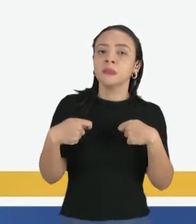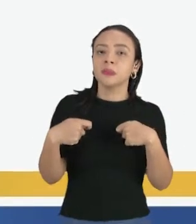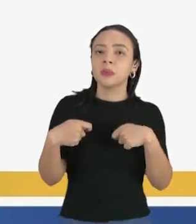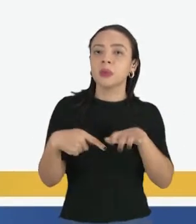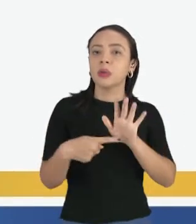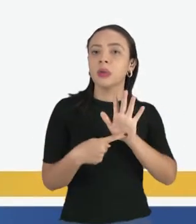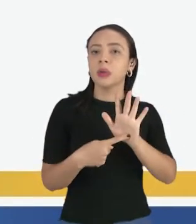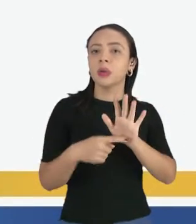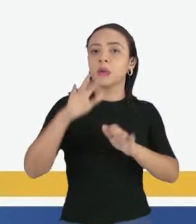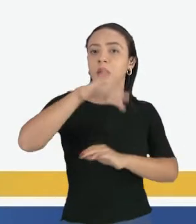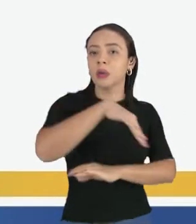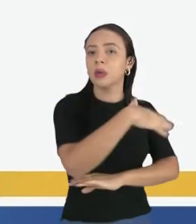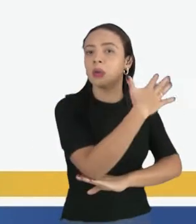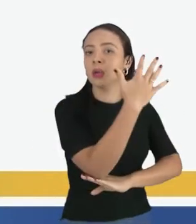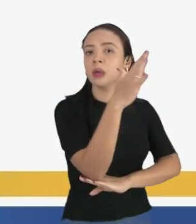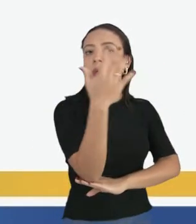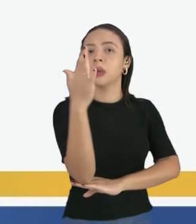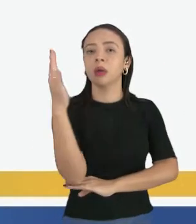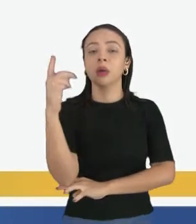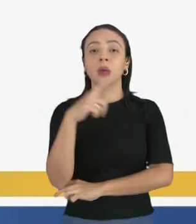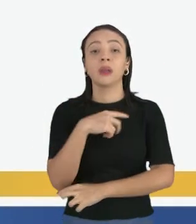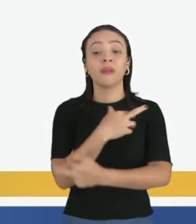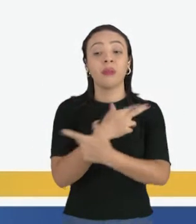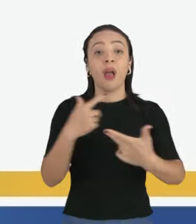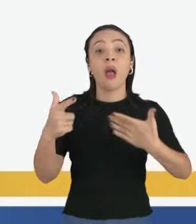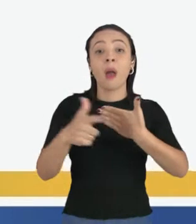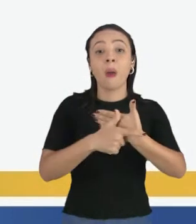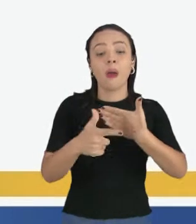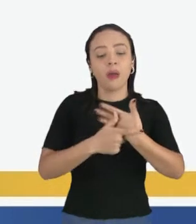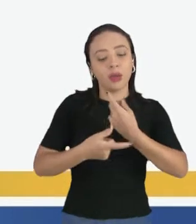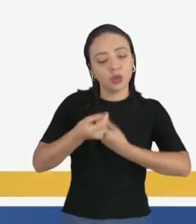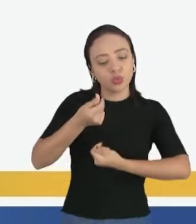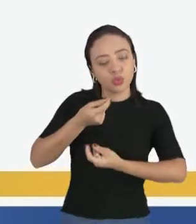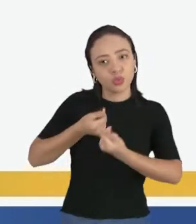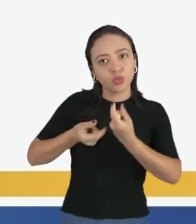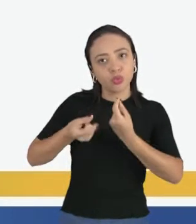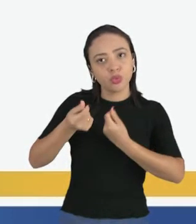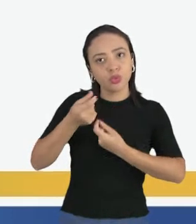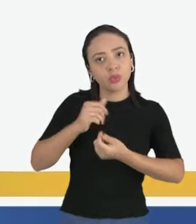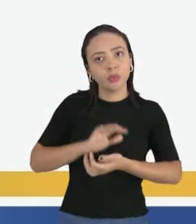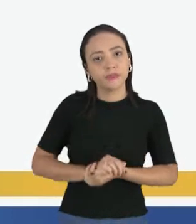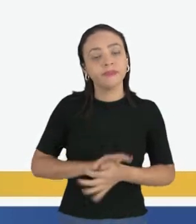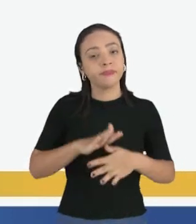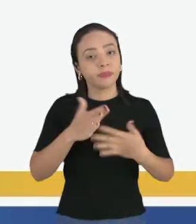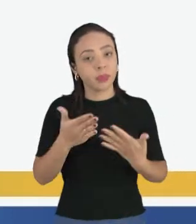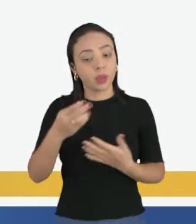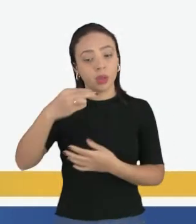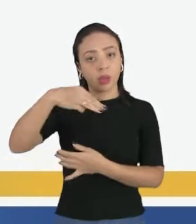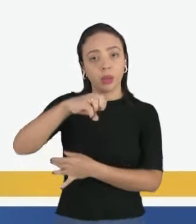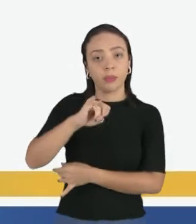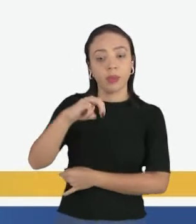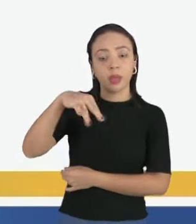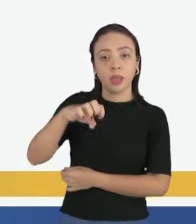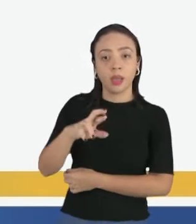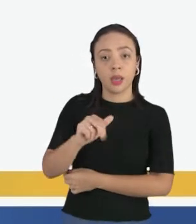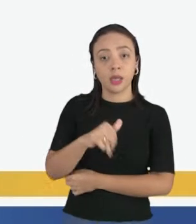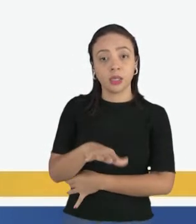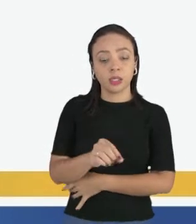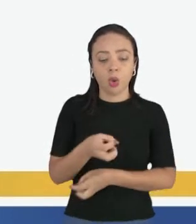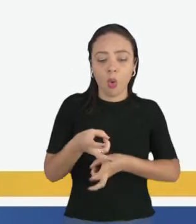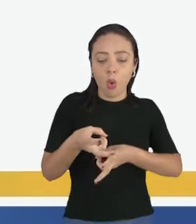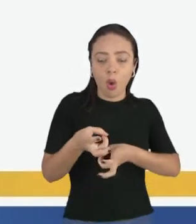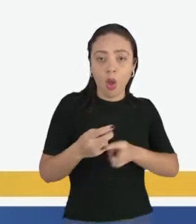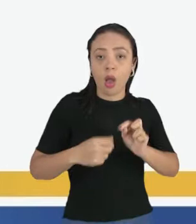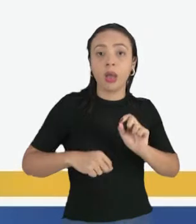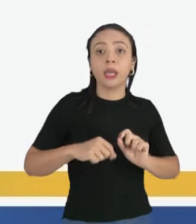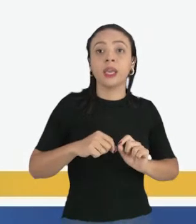que o desmatamento tem várias finalidades econômicas. Quanto à mineração ilegal em terras indígenas ou áreas